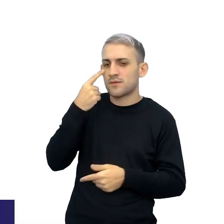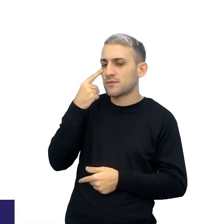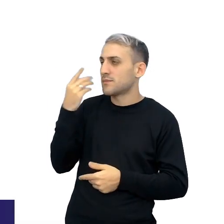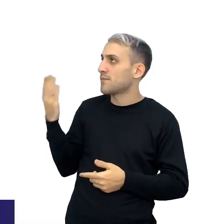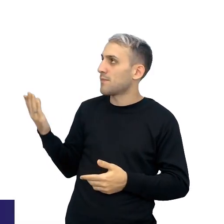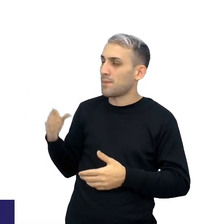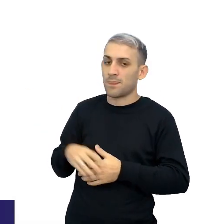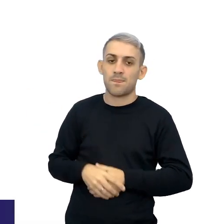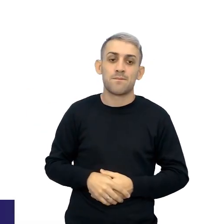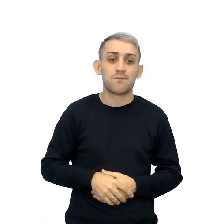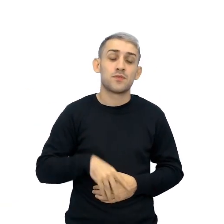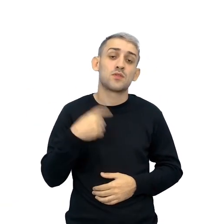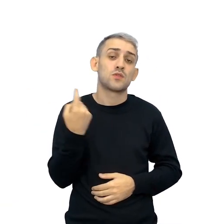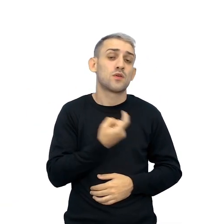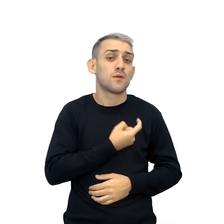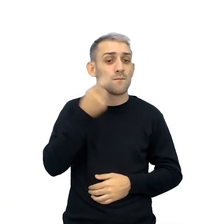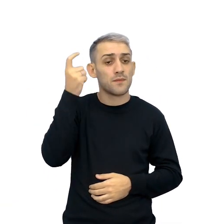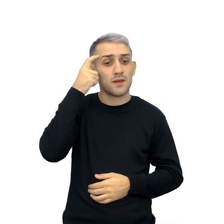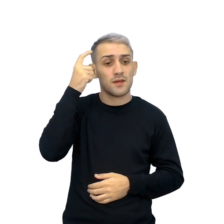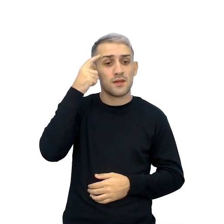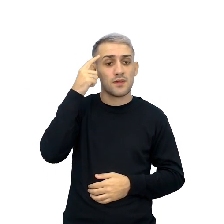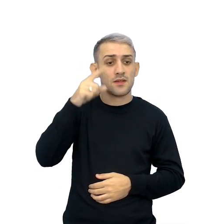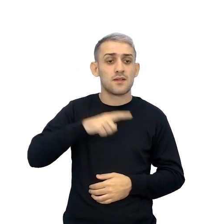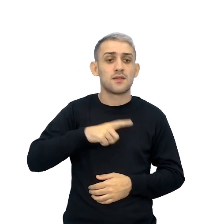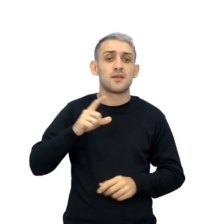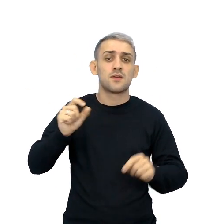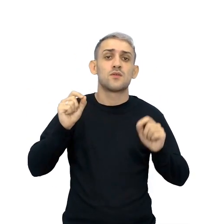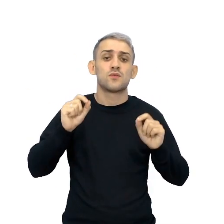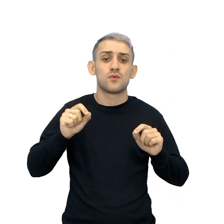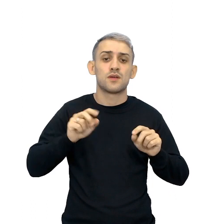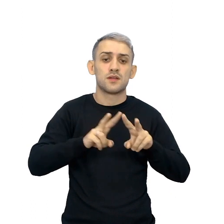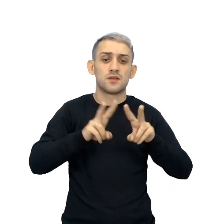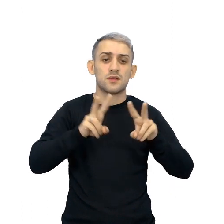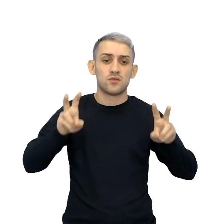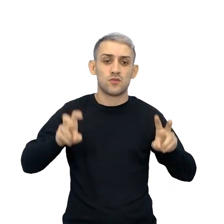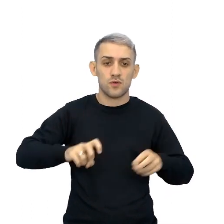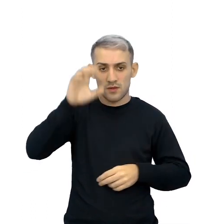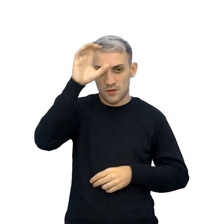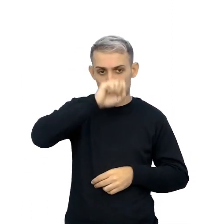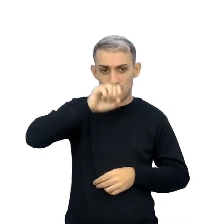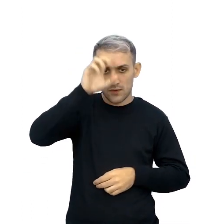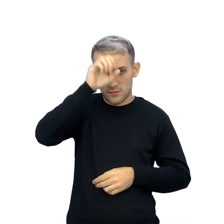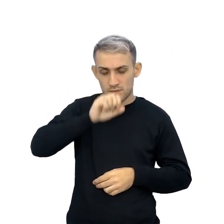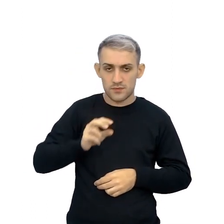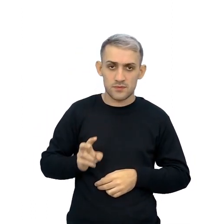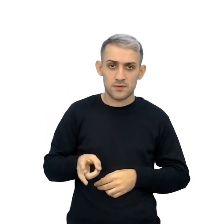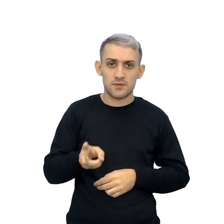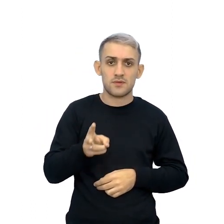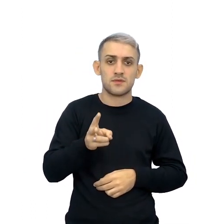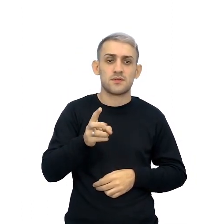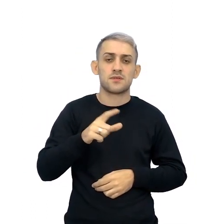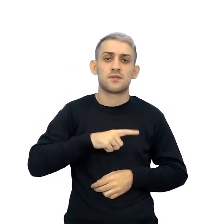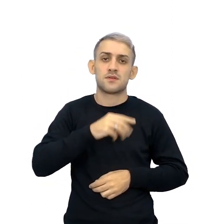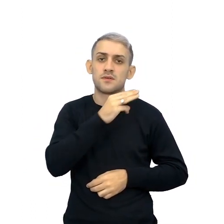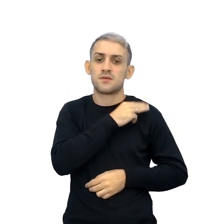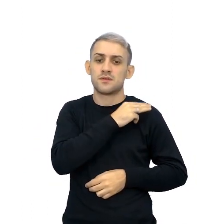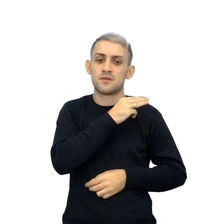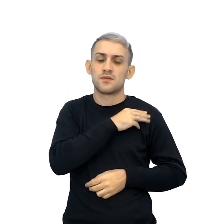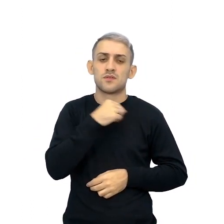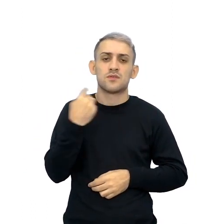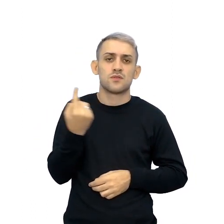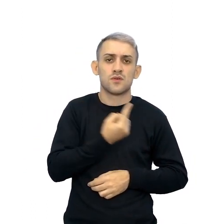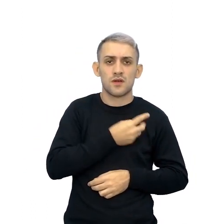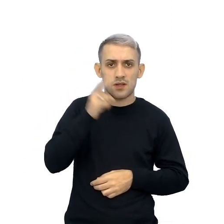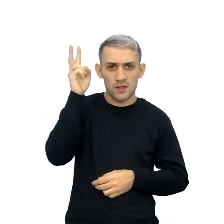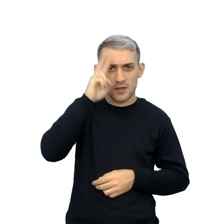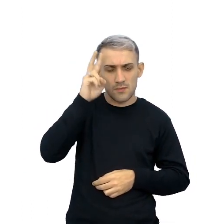né? Então, para a gente pensar nisso, nós vamos estar trabalhando com a situação de aprendizagem 5 da primeira série do ensino médio, e a gente só vai lembrar o